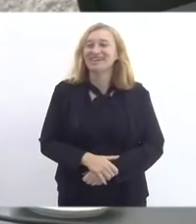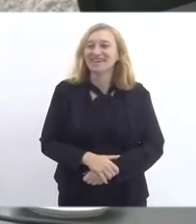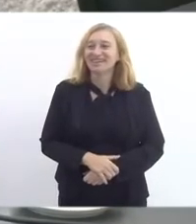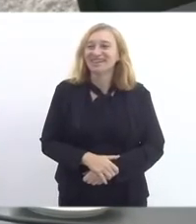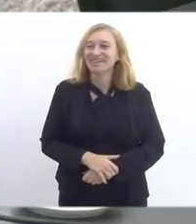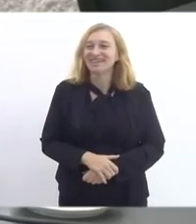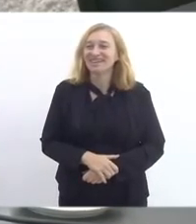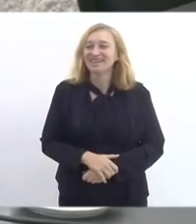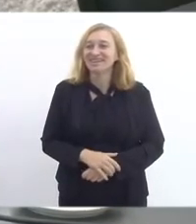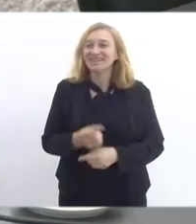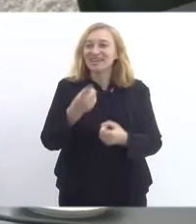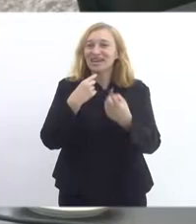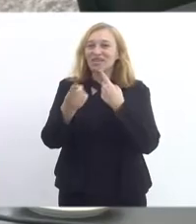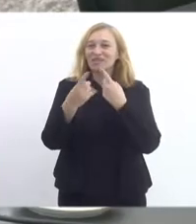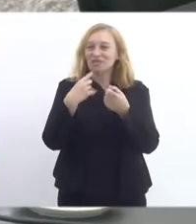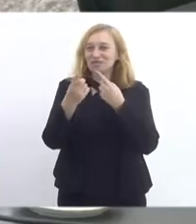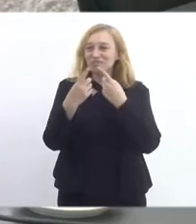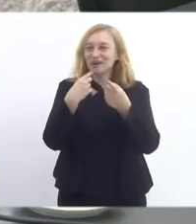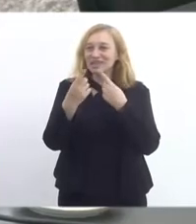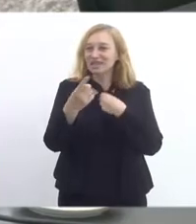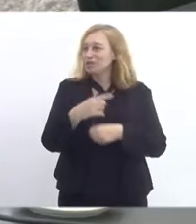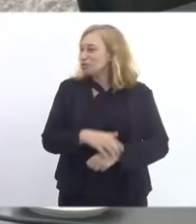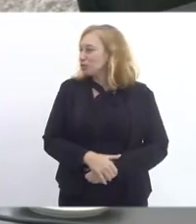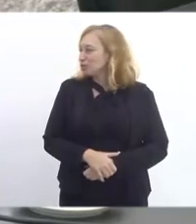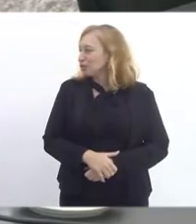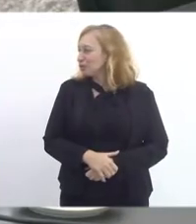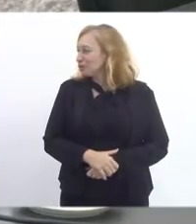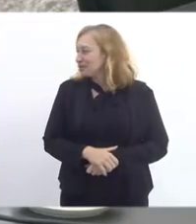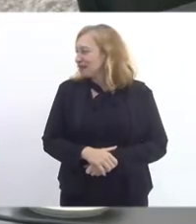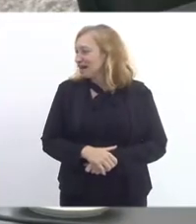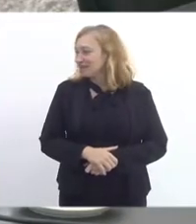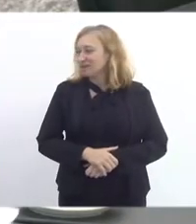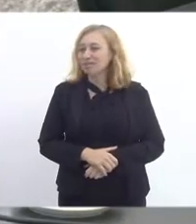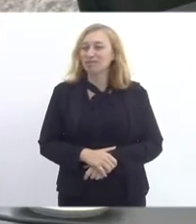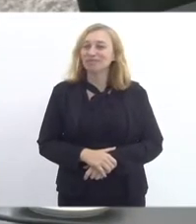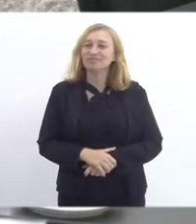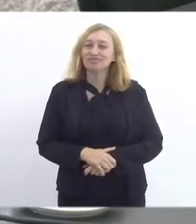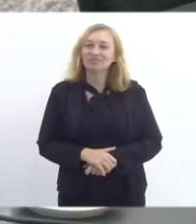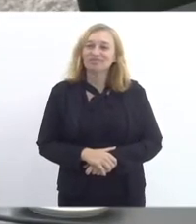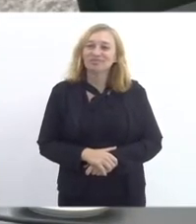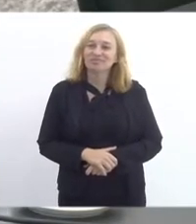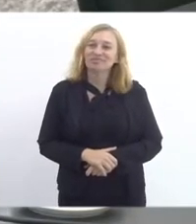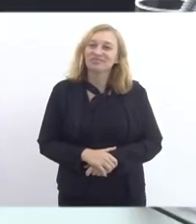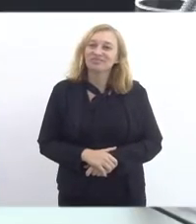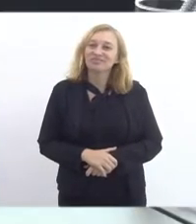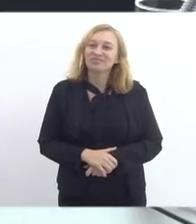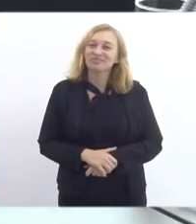às emendas. Em discussão. Eu quero discutir. Em discussão, deputado Luiz Paulo.